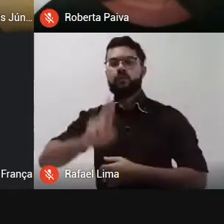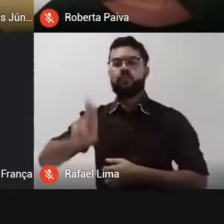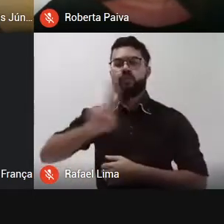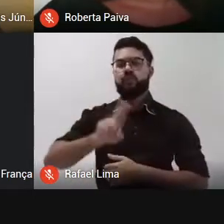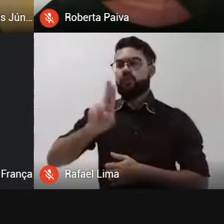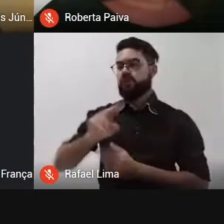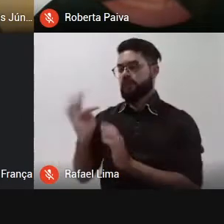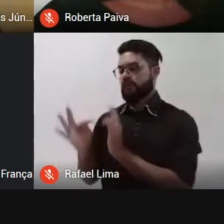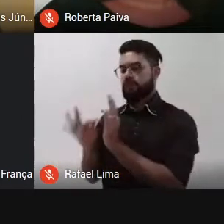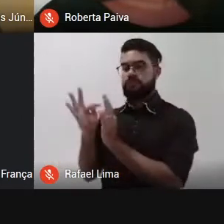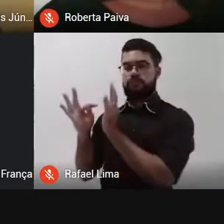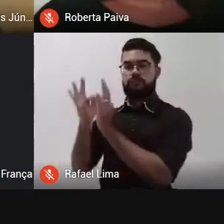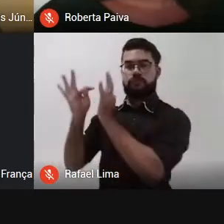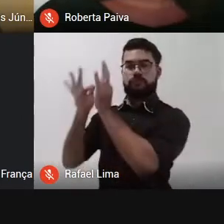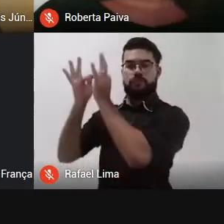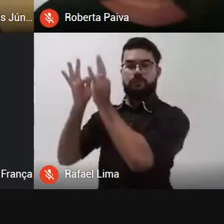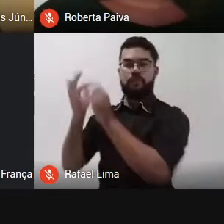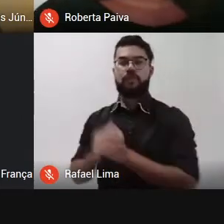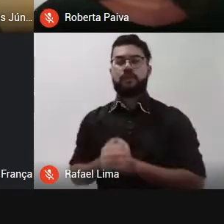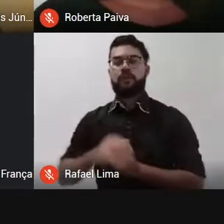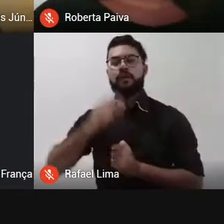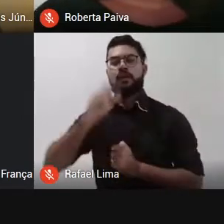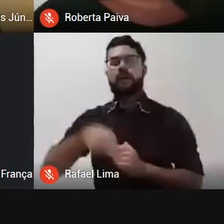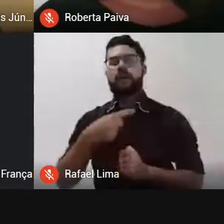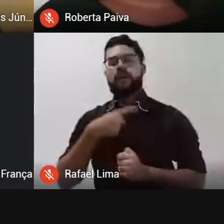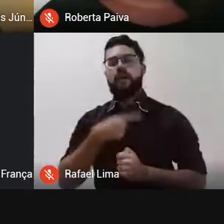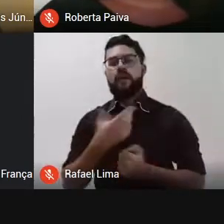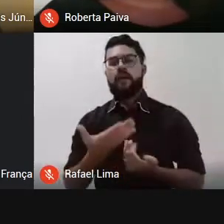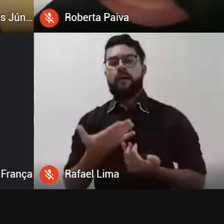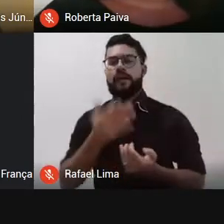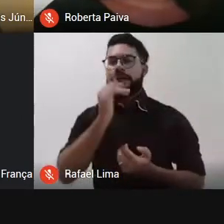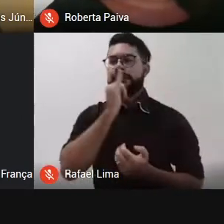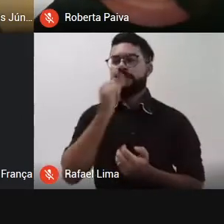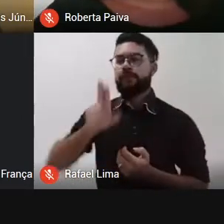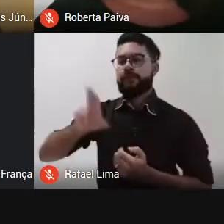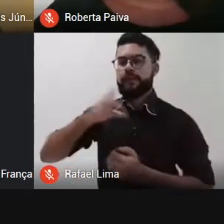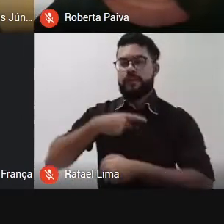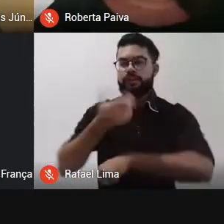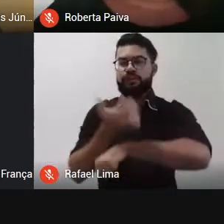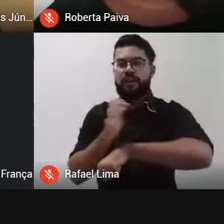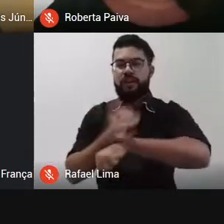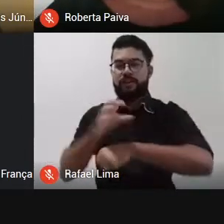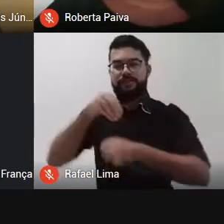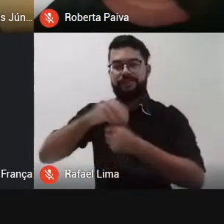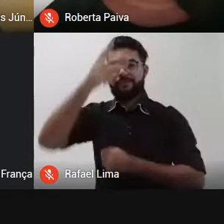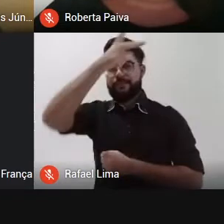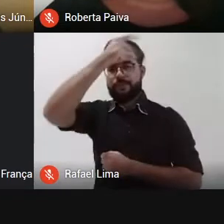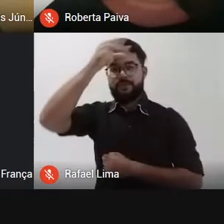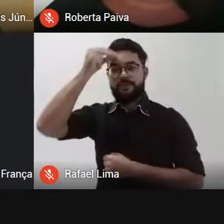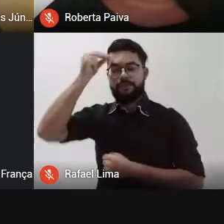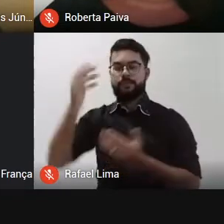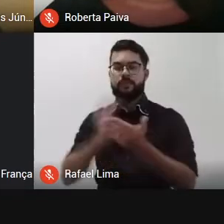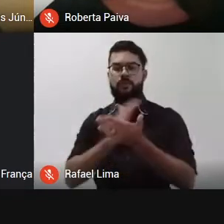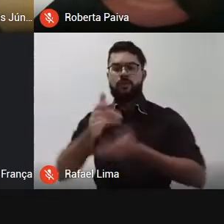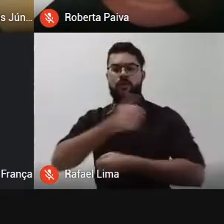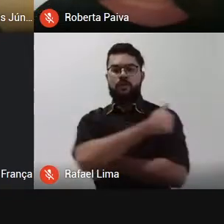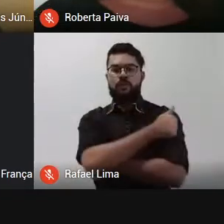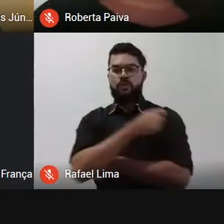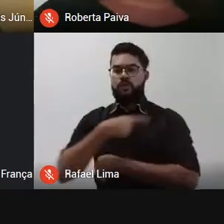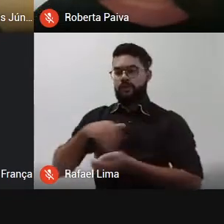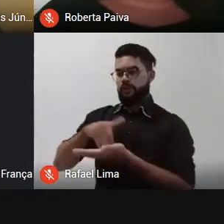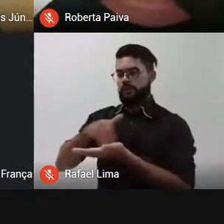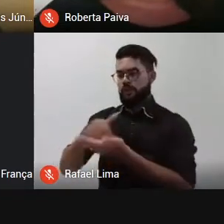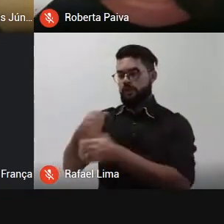aprendida para aplicar nos estágios na prefeitura, temos alunos que são secretários de obras naqueles